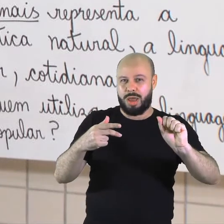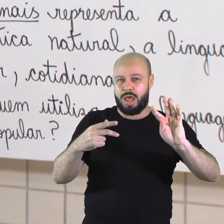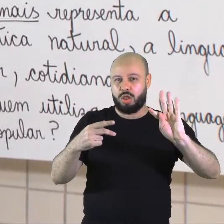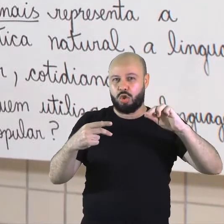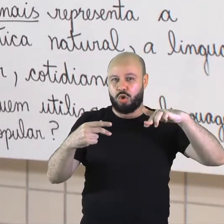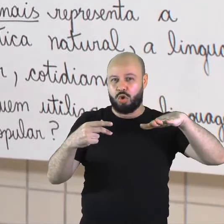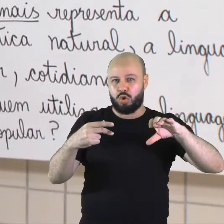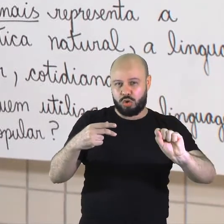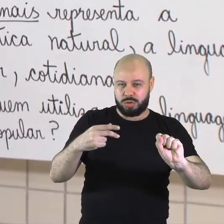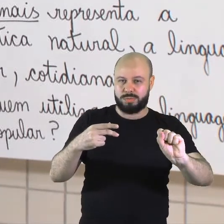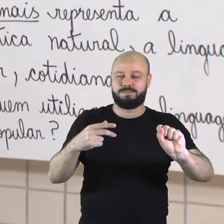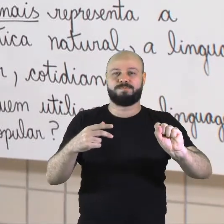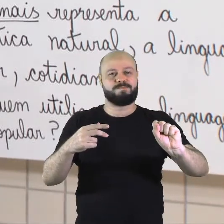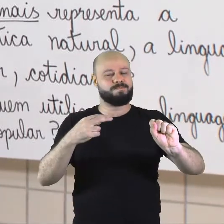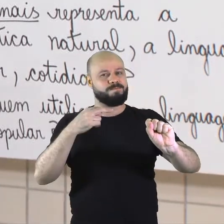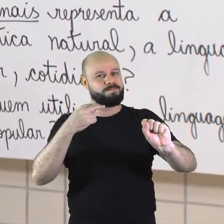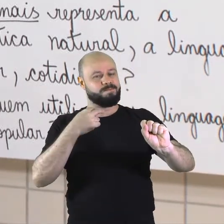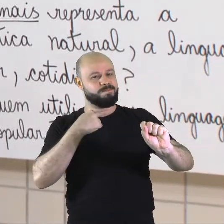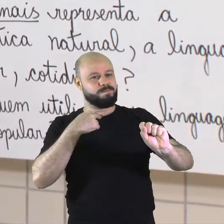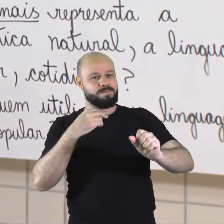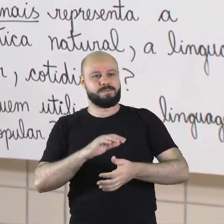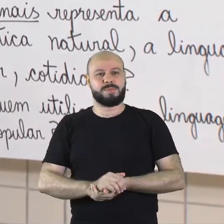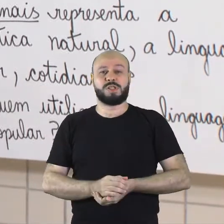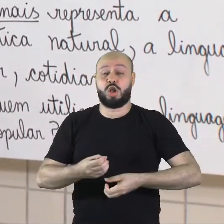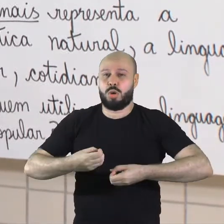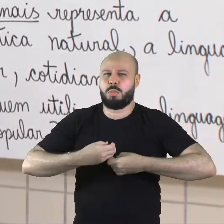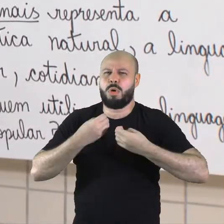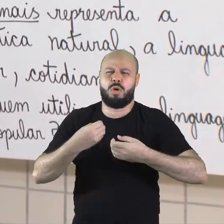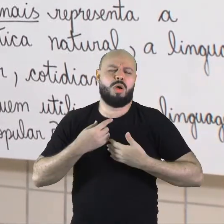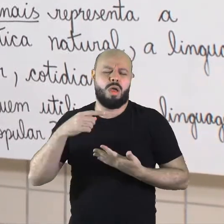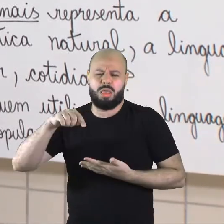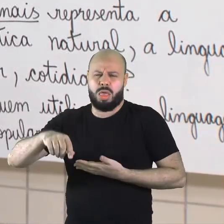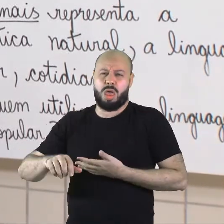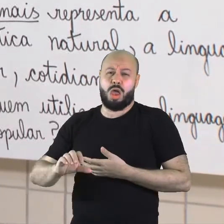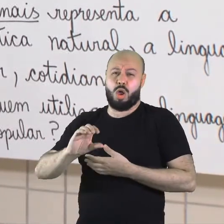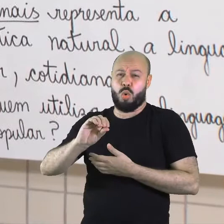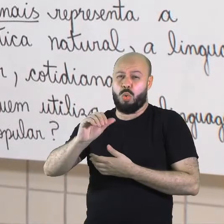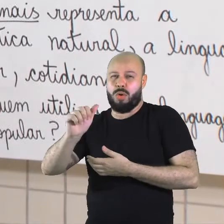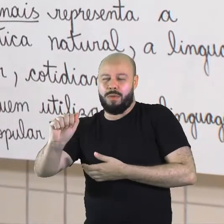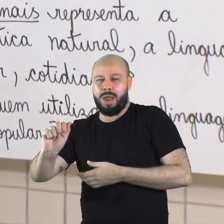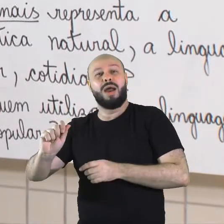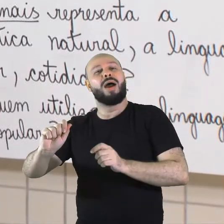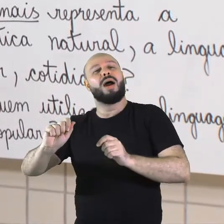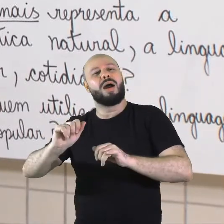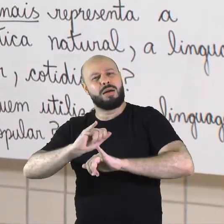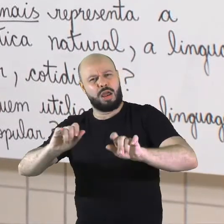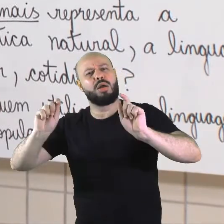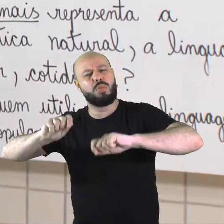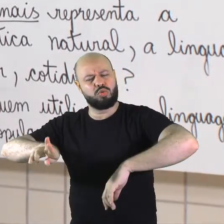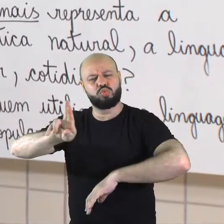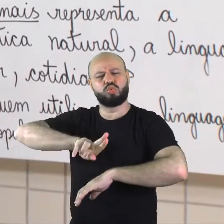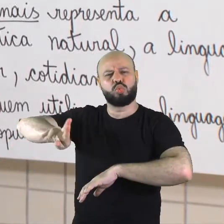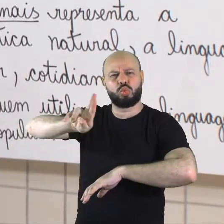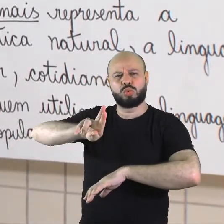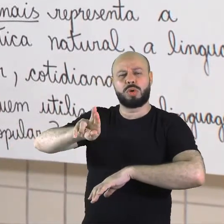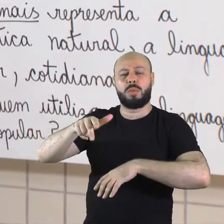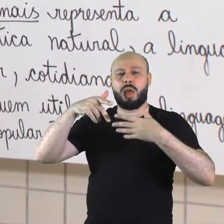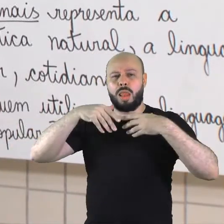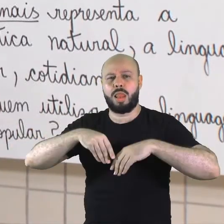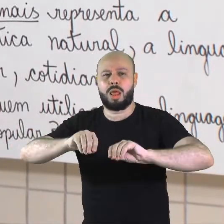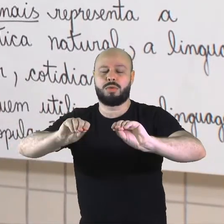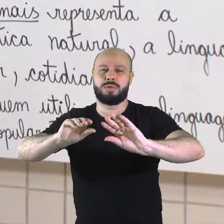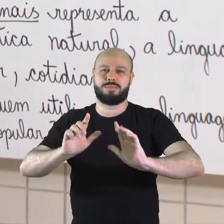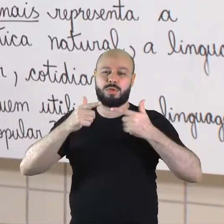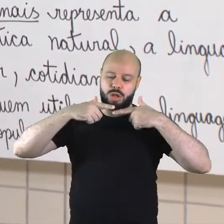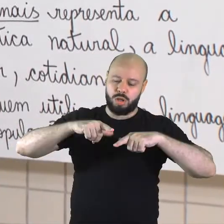Então, o Oswald de Andrade, ele, como poeta contemporâneo, ele põe em discussão essa questão usual da nossa língua, né? Então, é bem